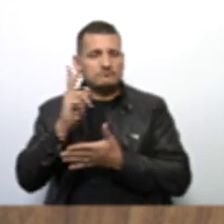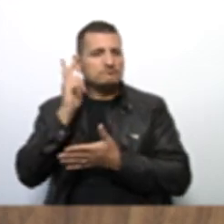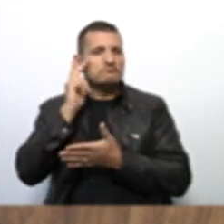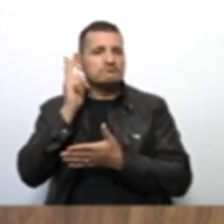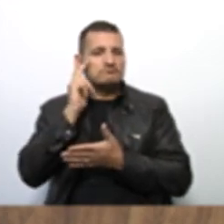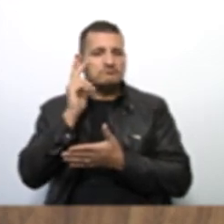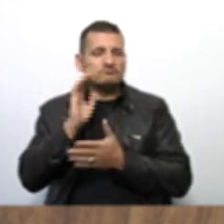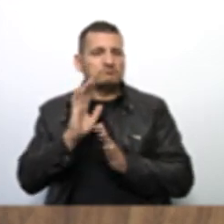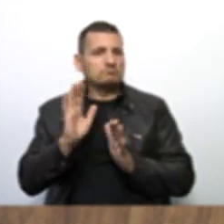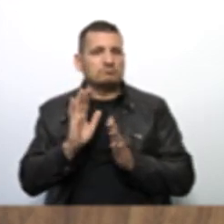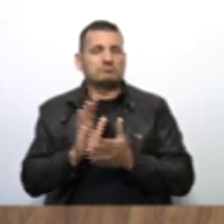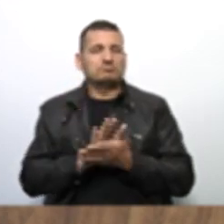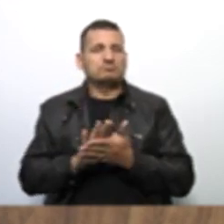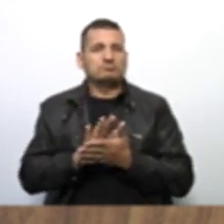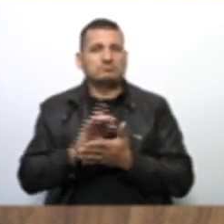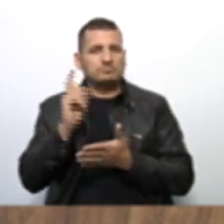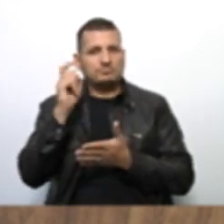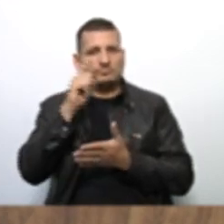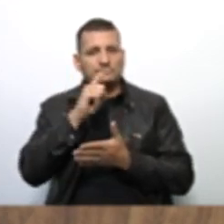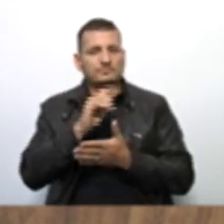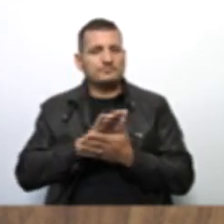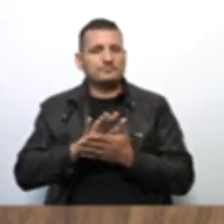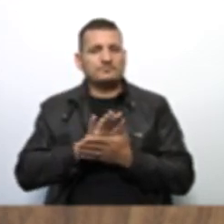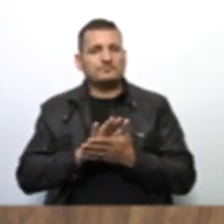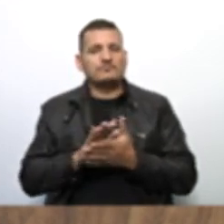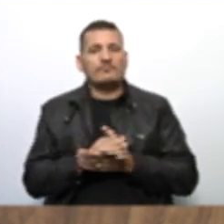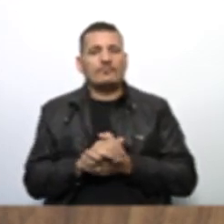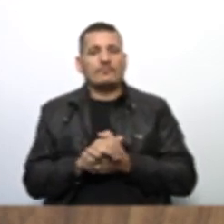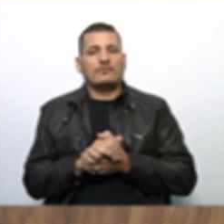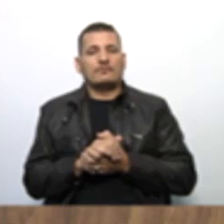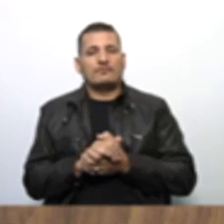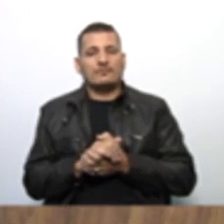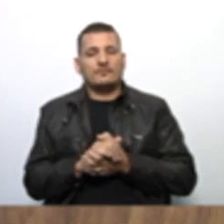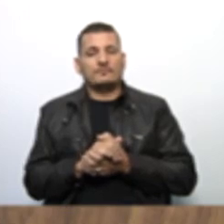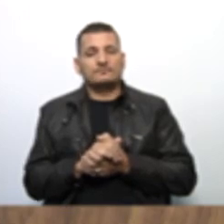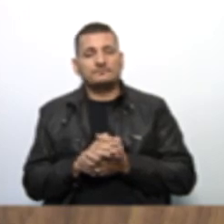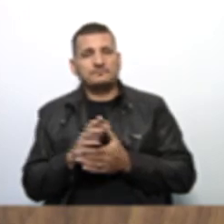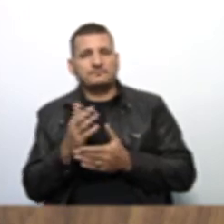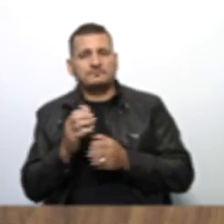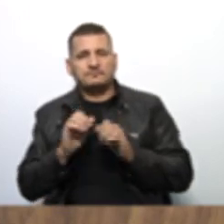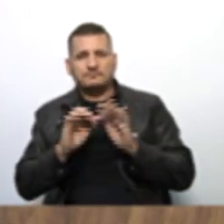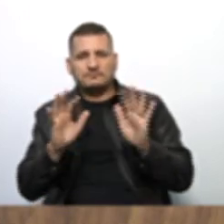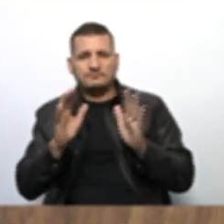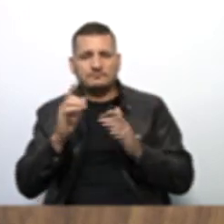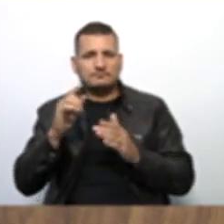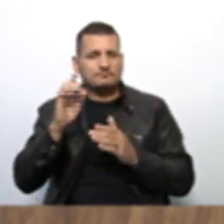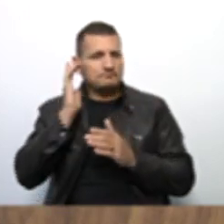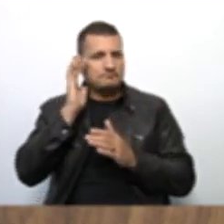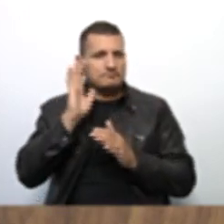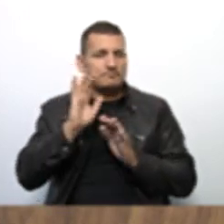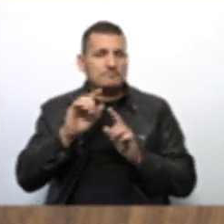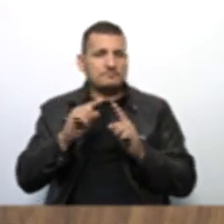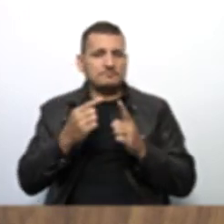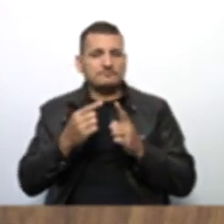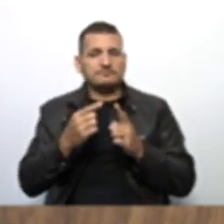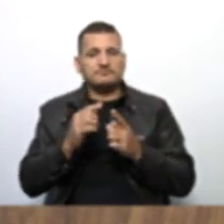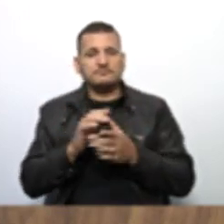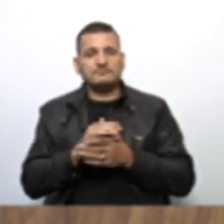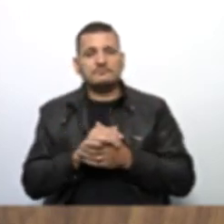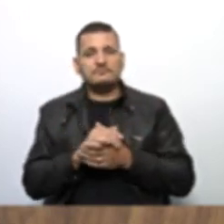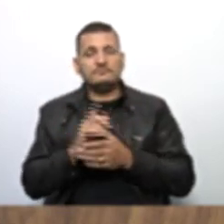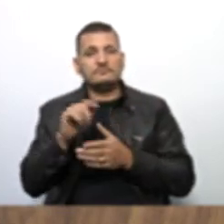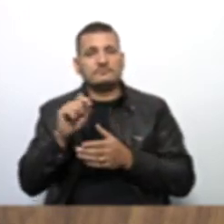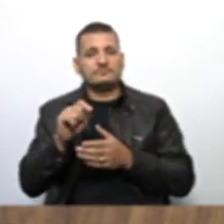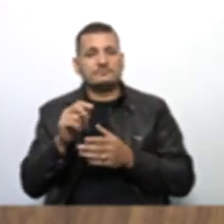sem dificuldade alguma, mesmo não tendo internet. Então não sei se ficou bem claro, mas a ideia é o seguinte,